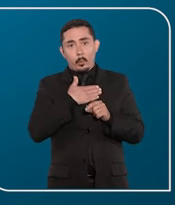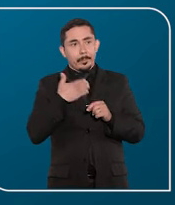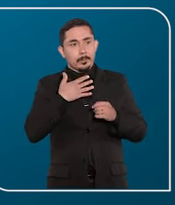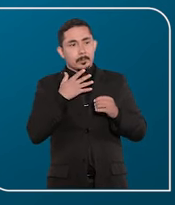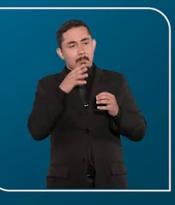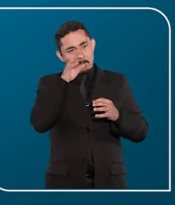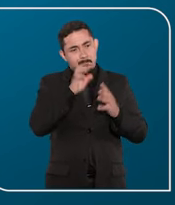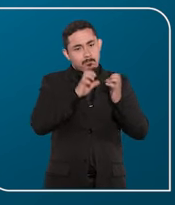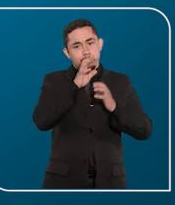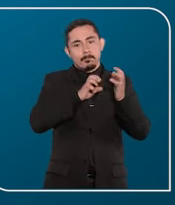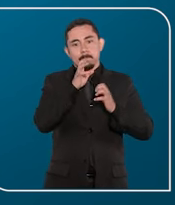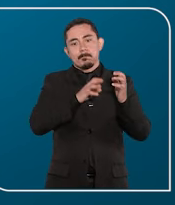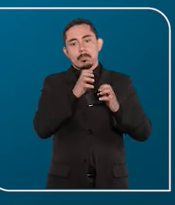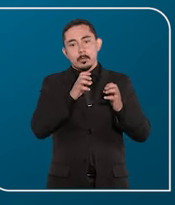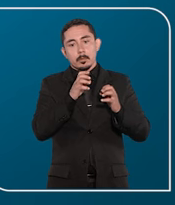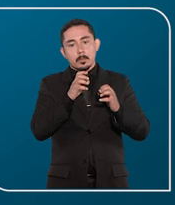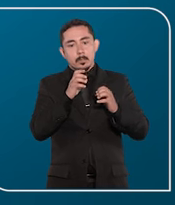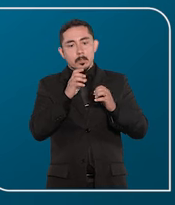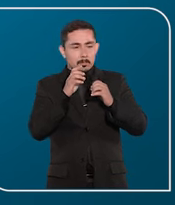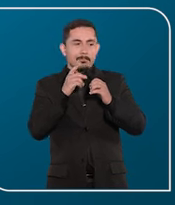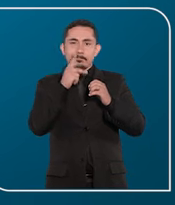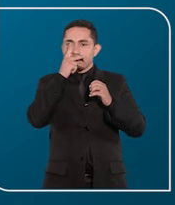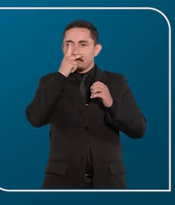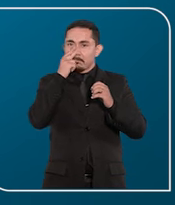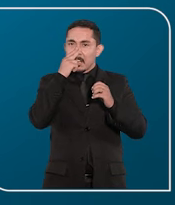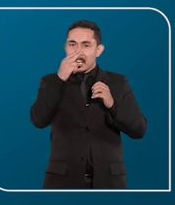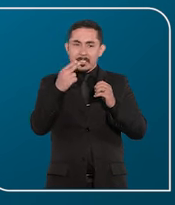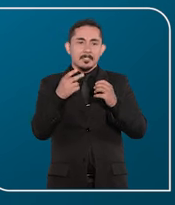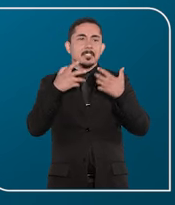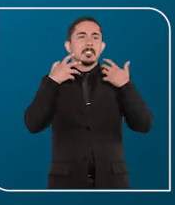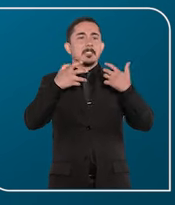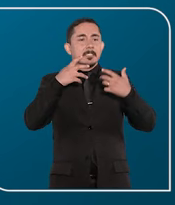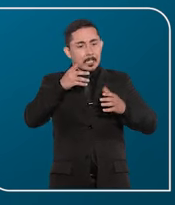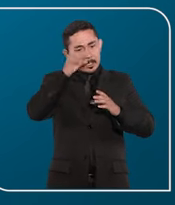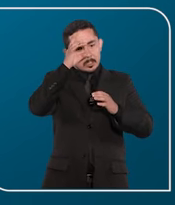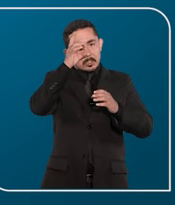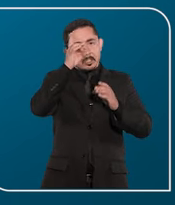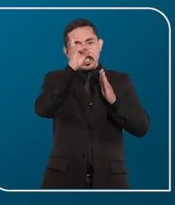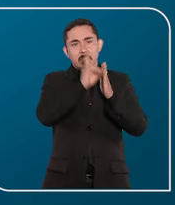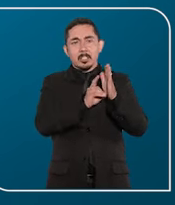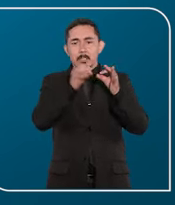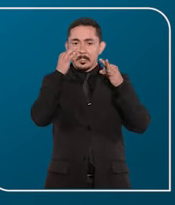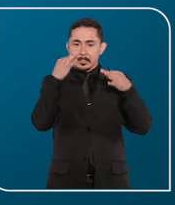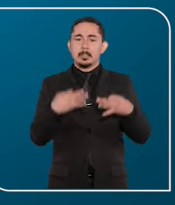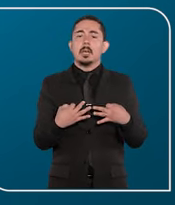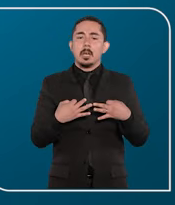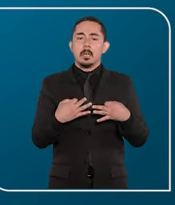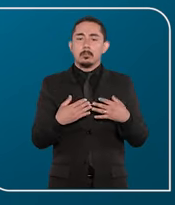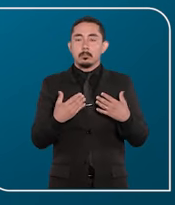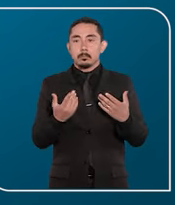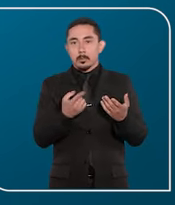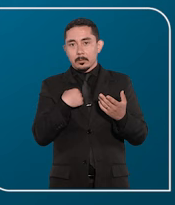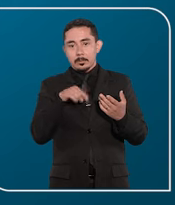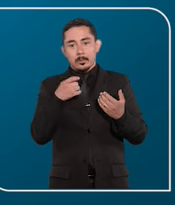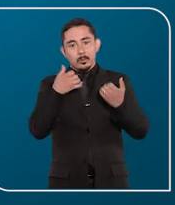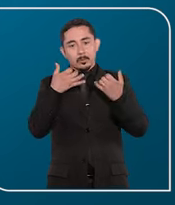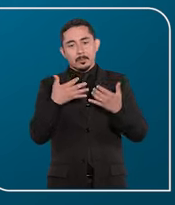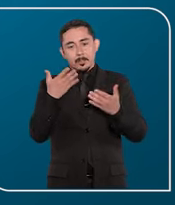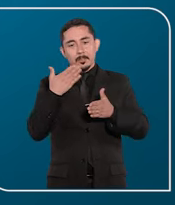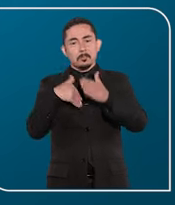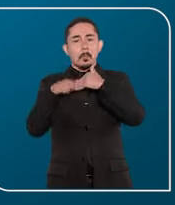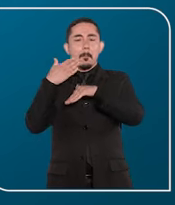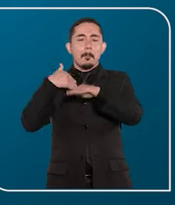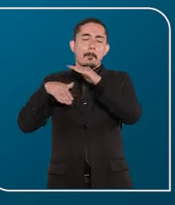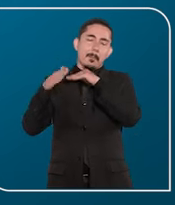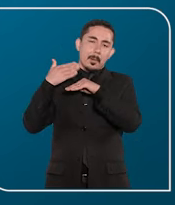De ter essa veia litigante que nós temos, e eu sempre digo que eu sou um advogado jurássico, né? Então, essa veia litigante,